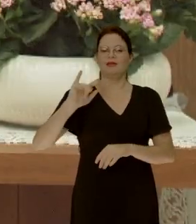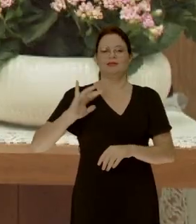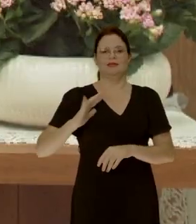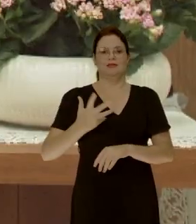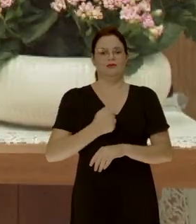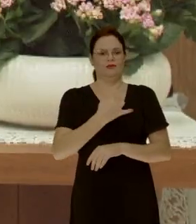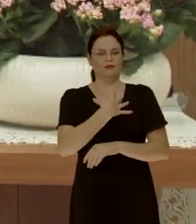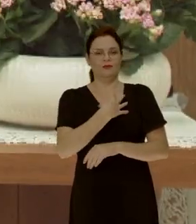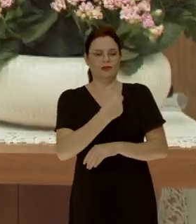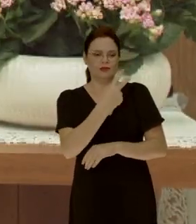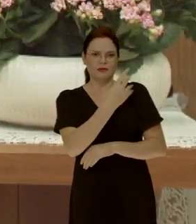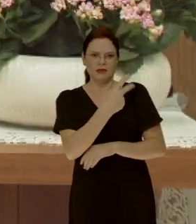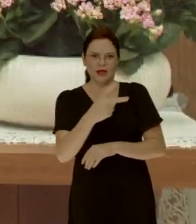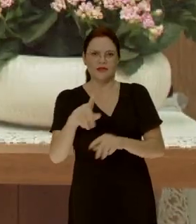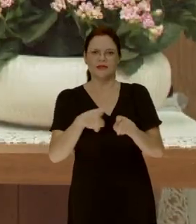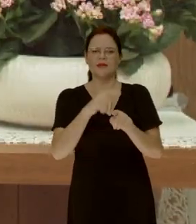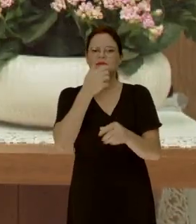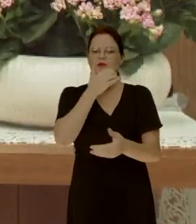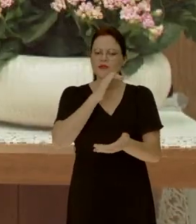seus filhos e companheiros.